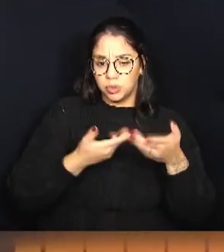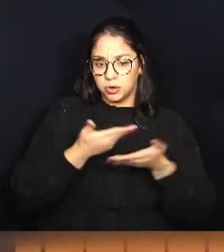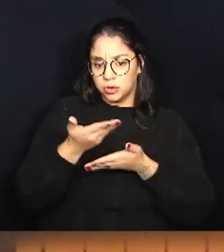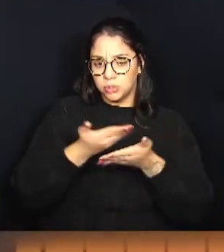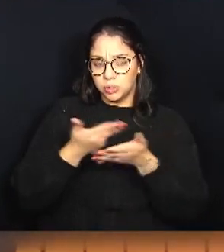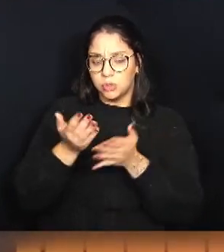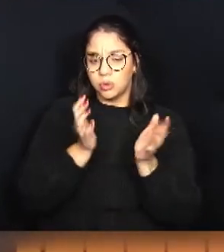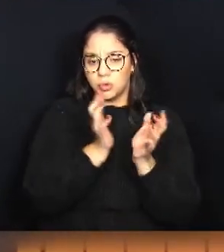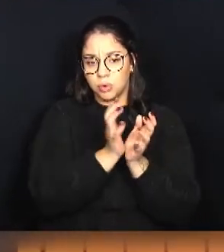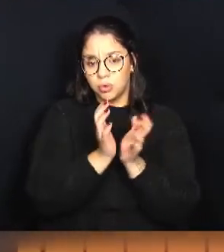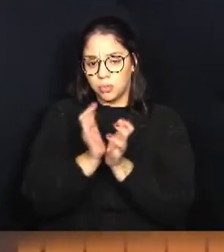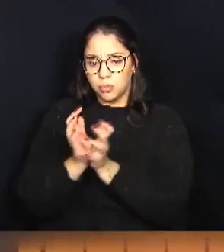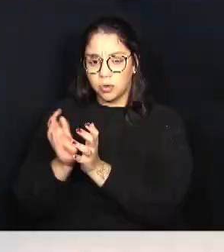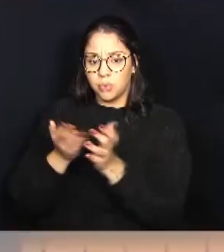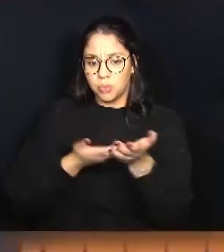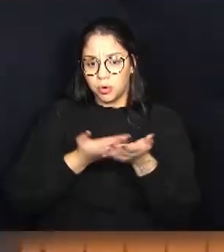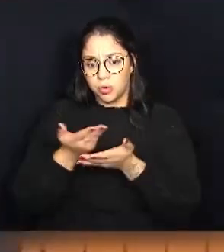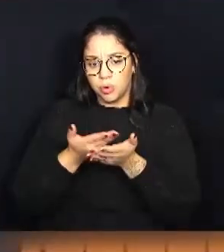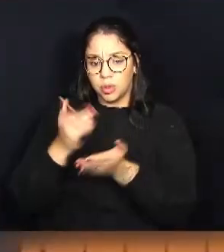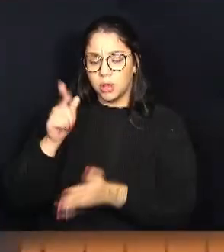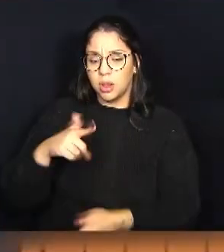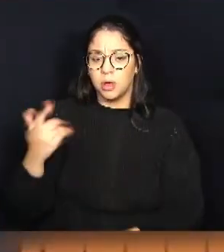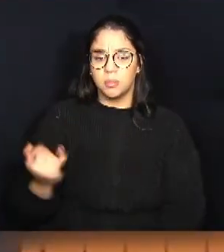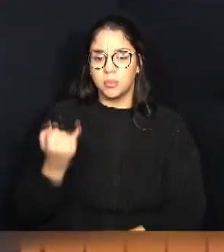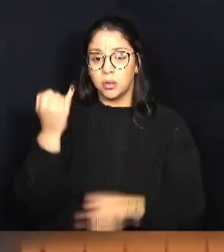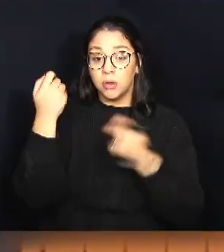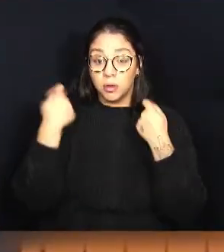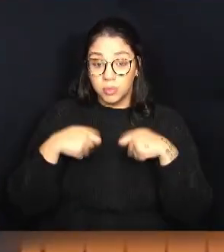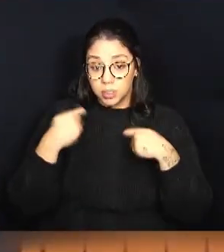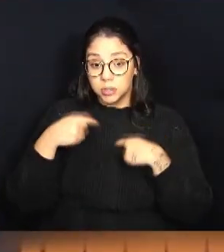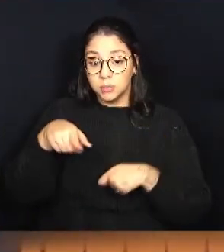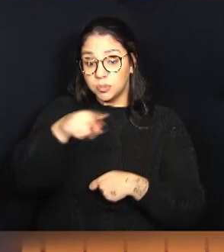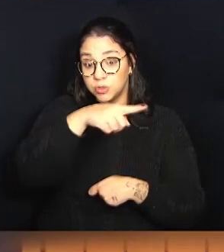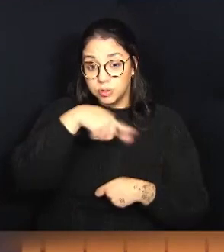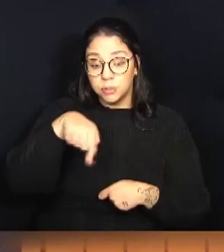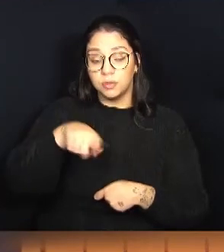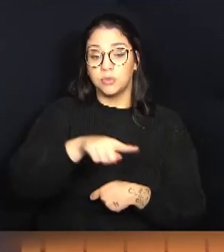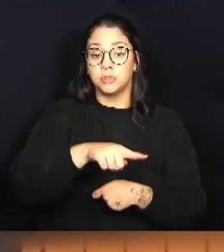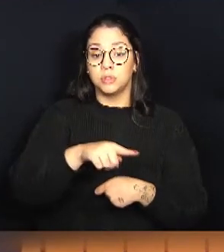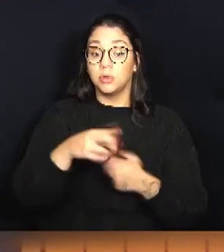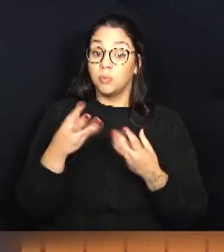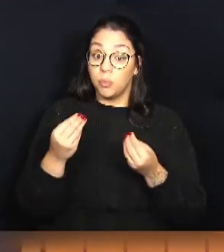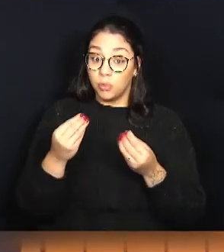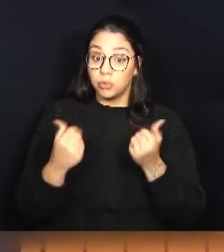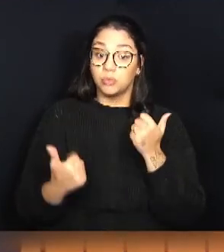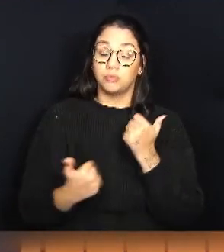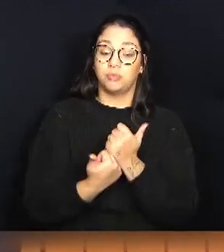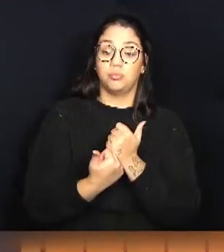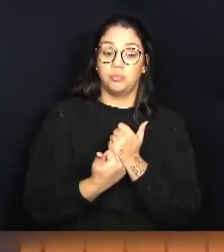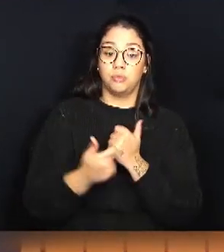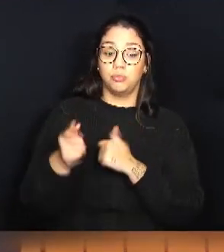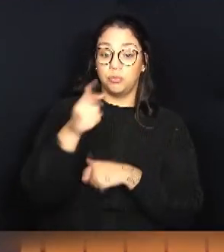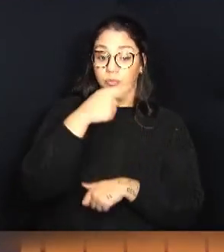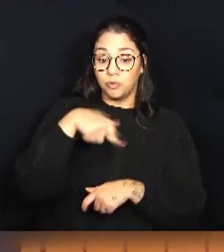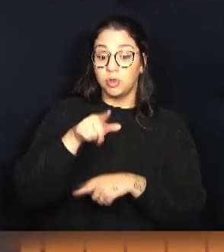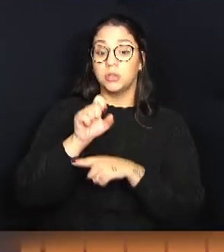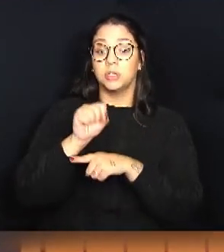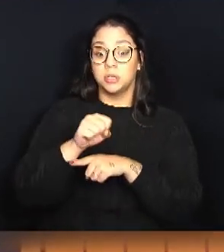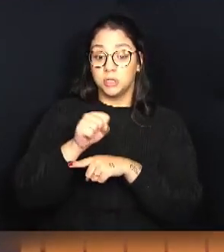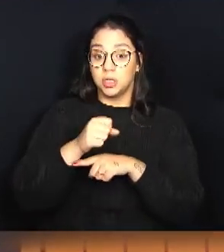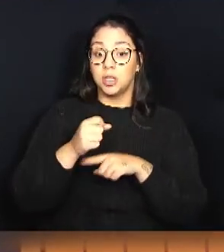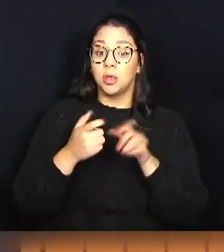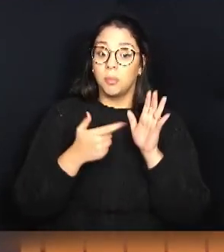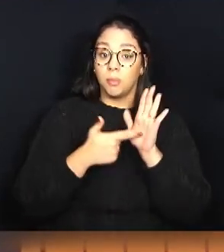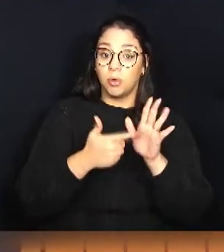comissões, né, Paulo? Eu acho que isso é muito importante. Nós precisamos de vocês e bastante. Eu acho que vocês sim que mostram a